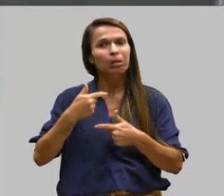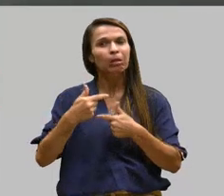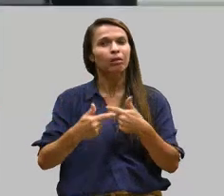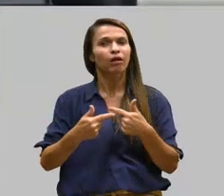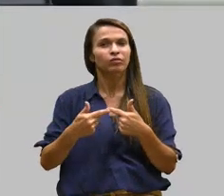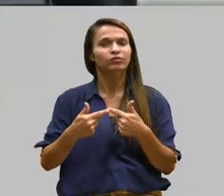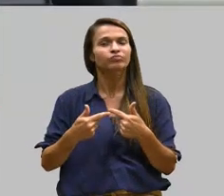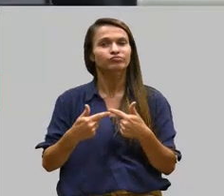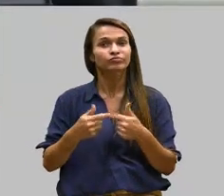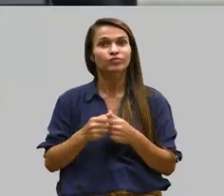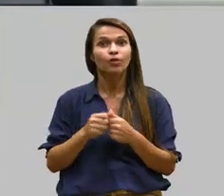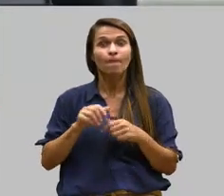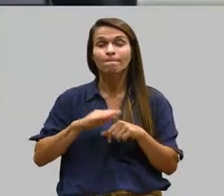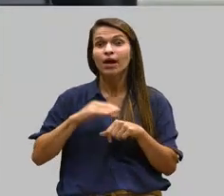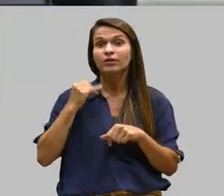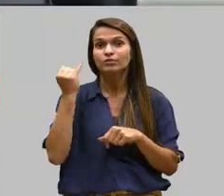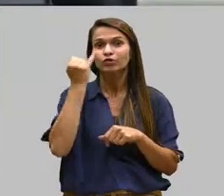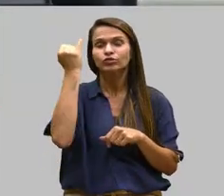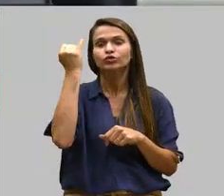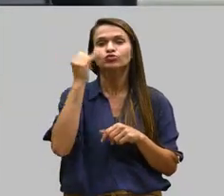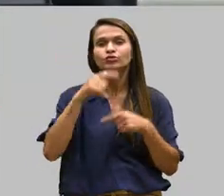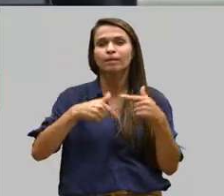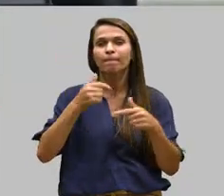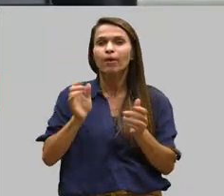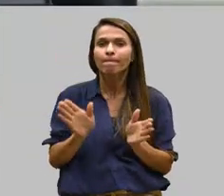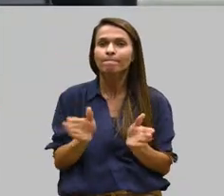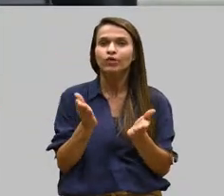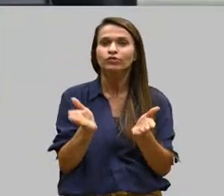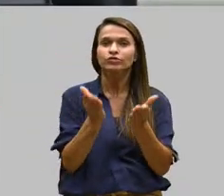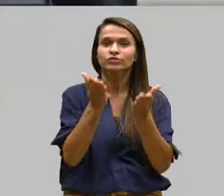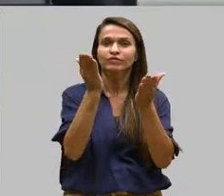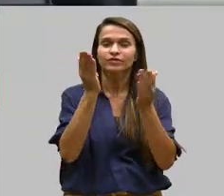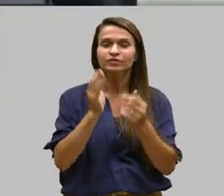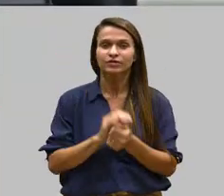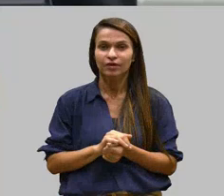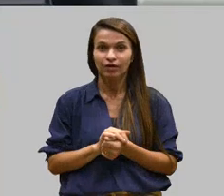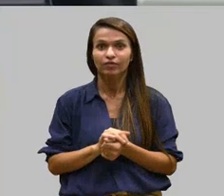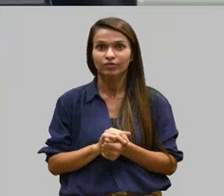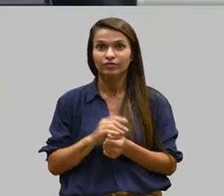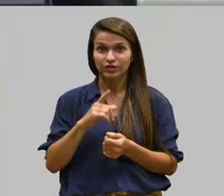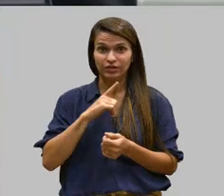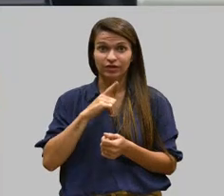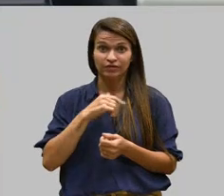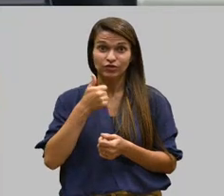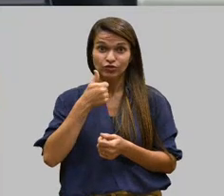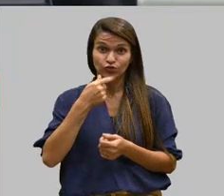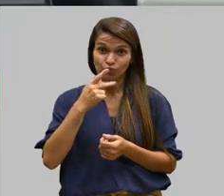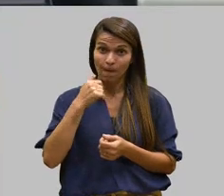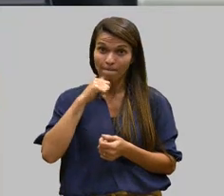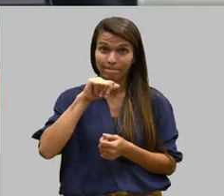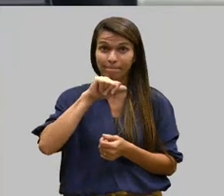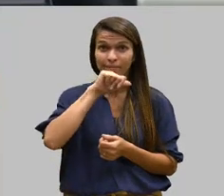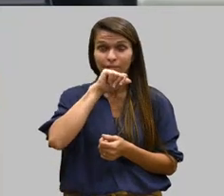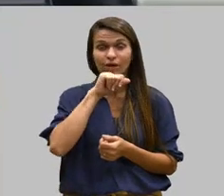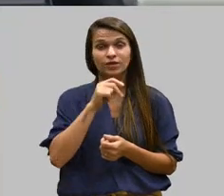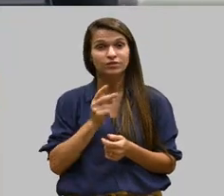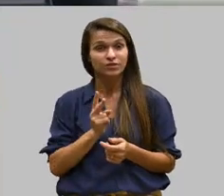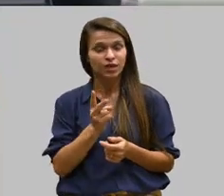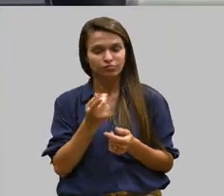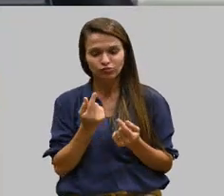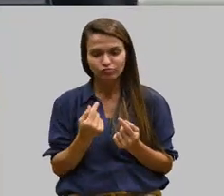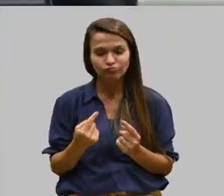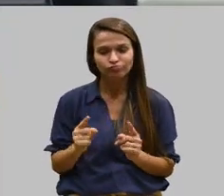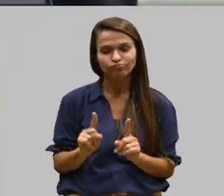importante um trabalho motivacional que você teve da sua mãe sua mãe sempre ao seu lado te motivando isso